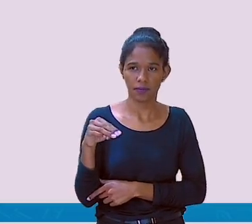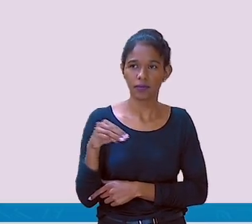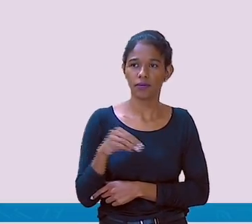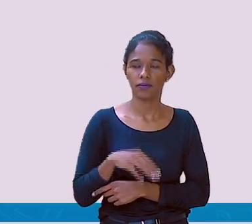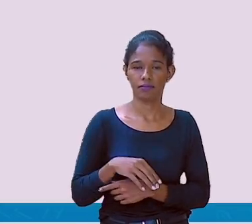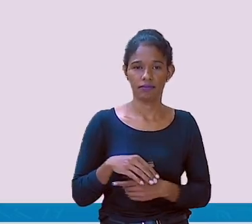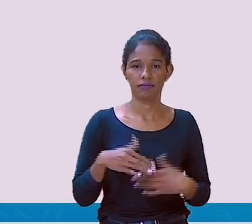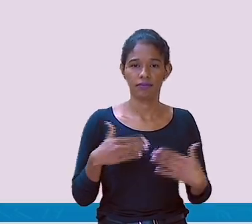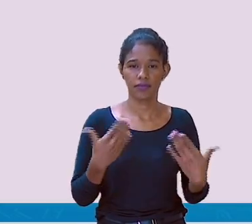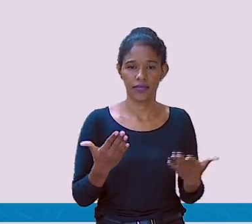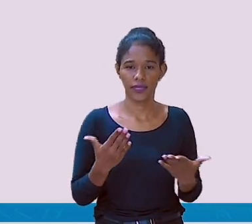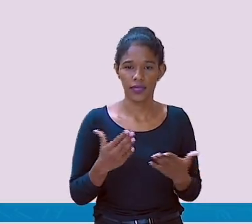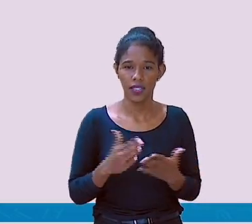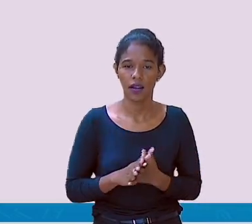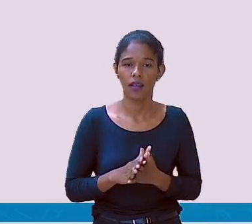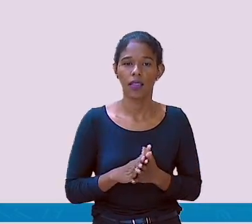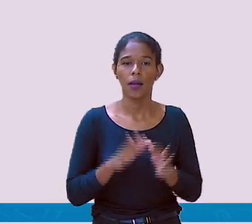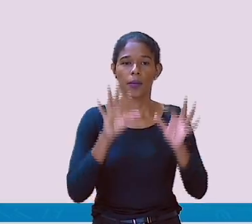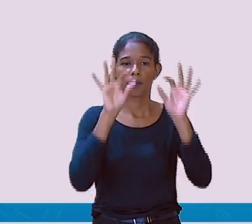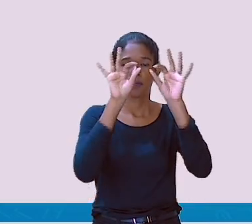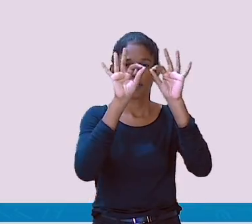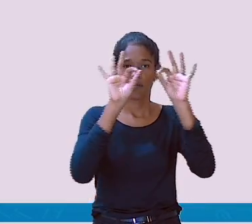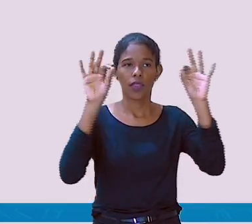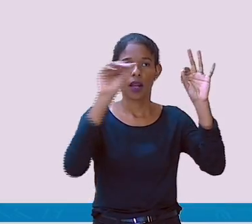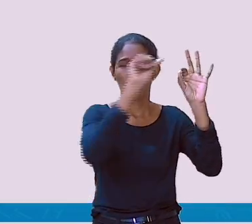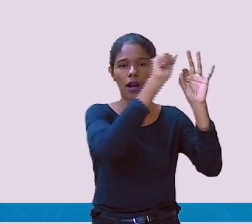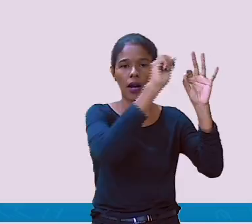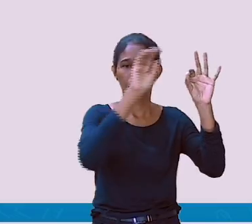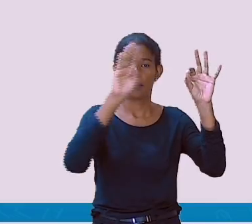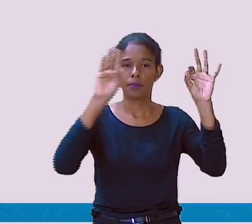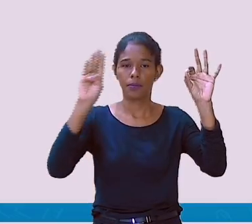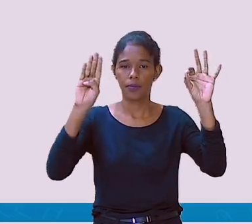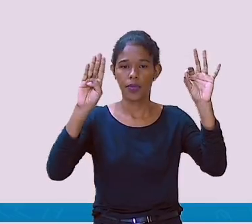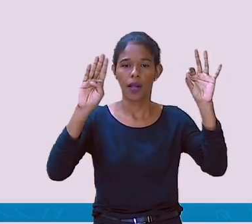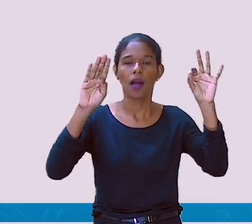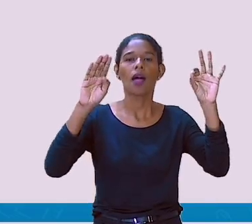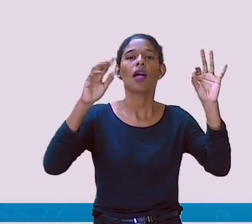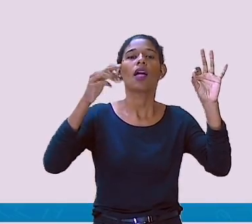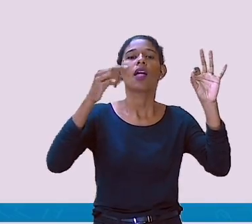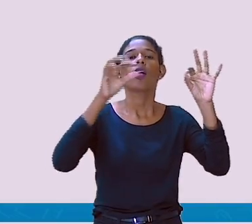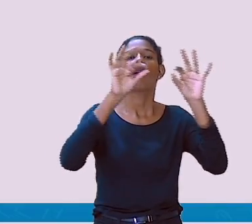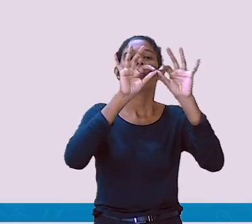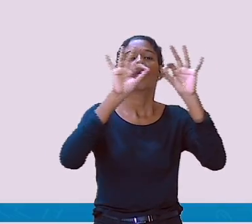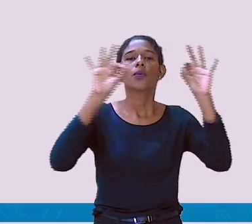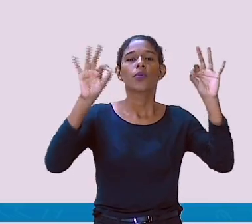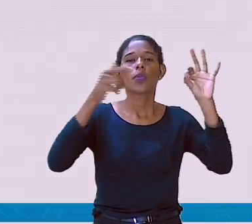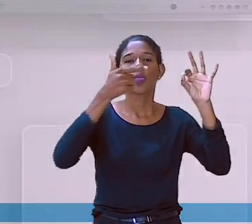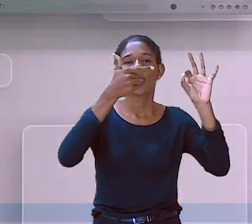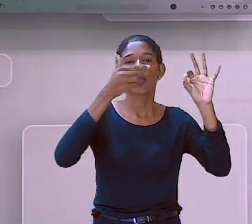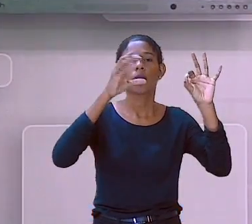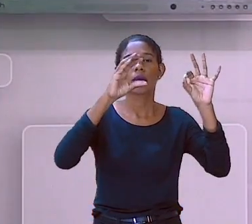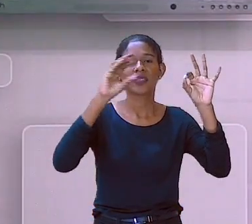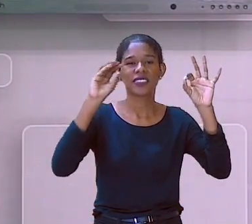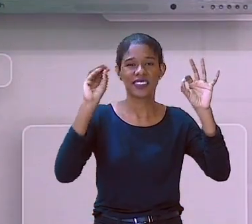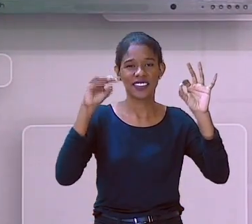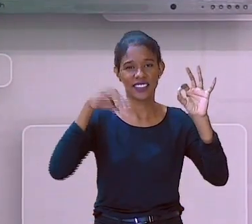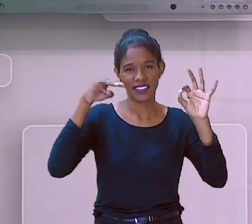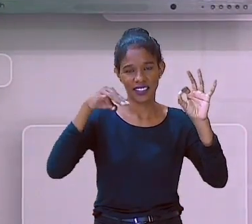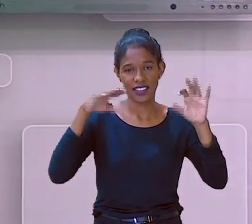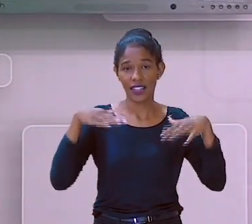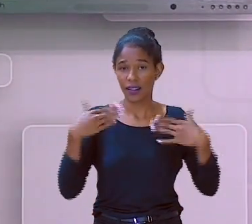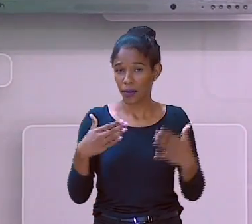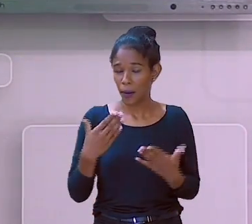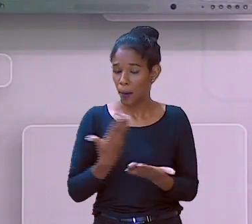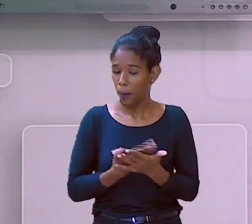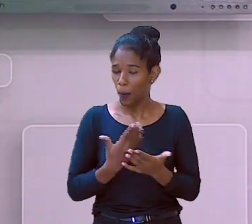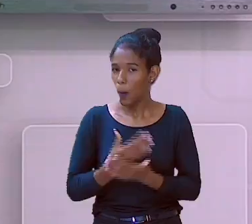centímetros. Então, o segmento AB, 2 centímetros. Muito boa aula, né, pessoal?